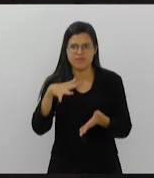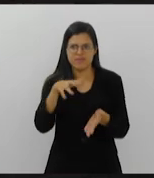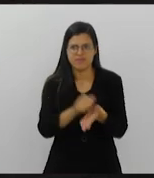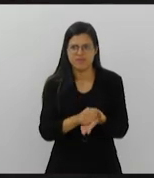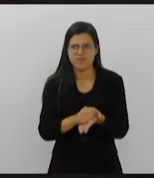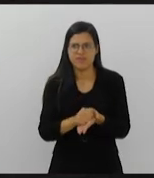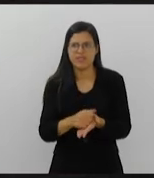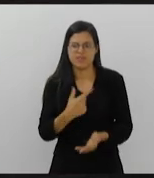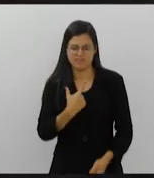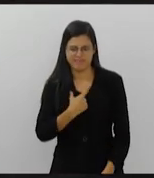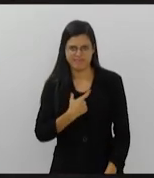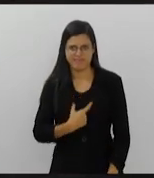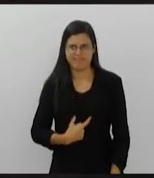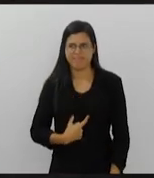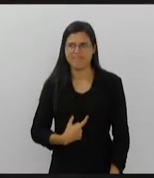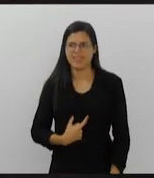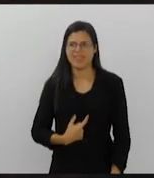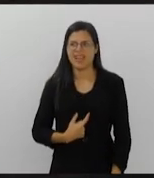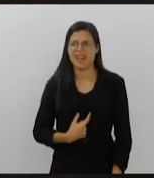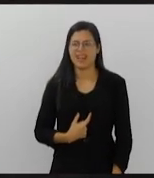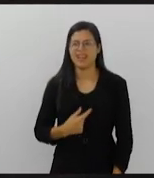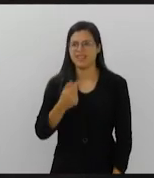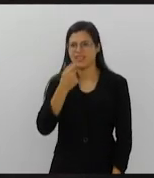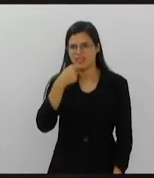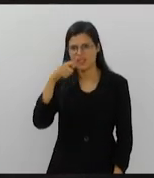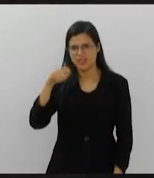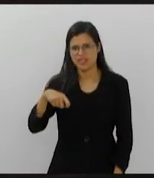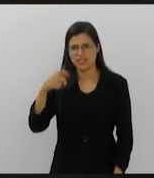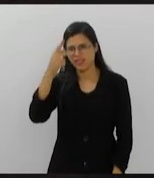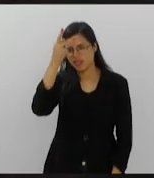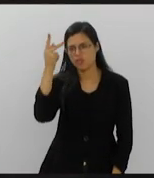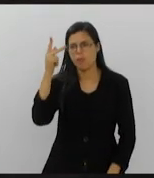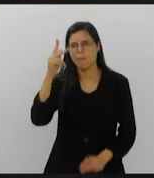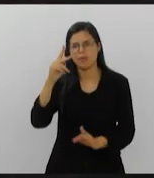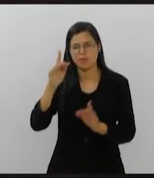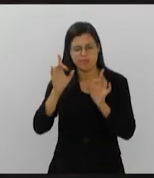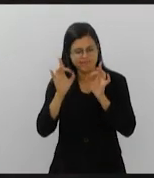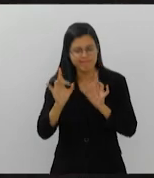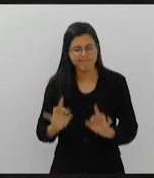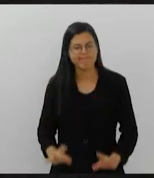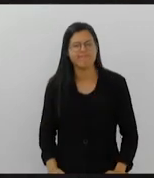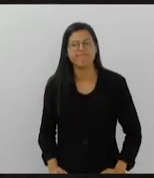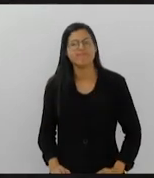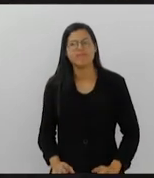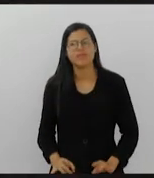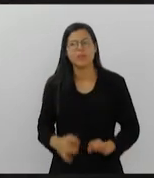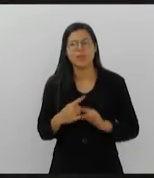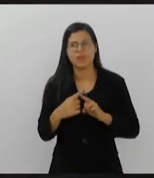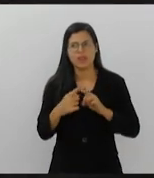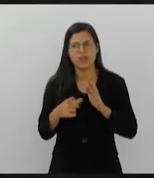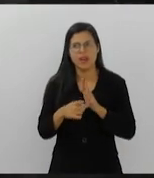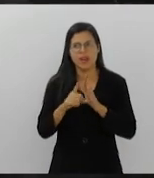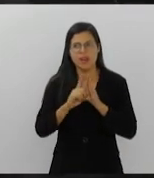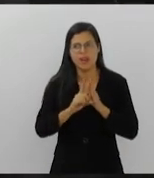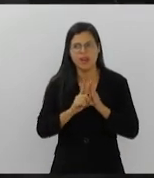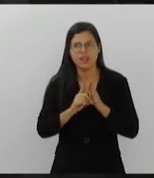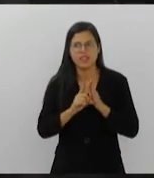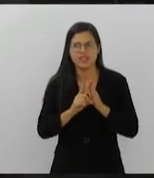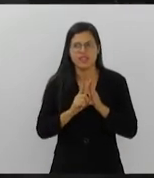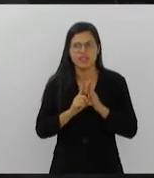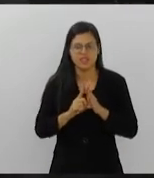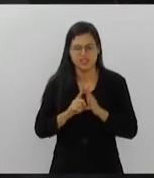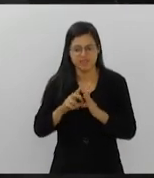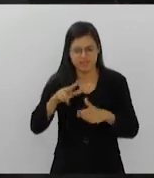medalha Tiradentes, para uma pessoa tão nobre, de alma tão nobre, porque antes da gente ser, a nossa alma tem que